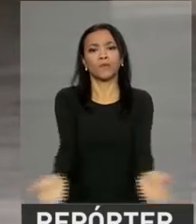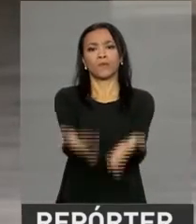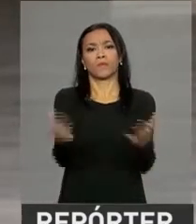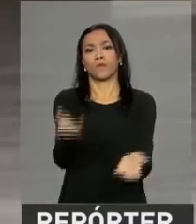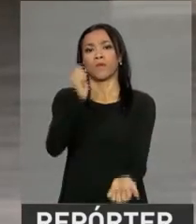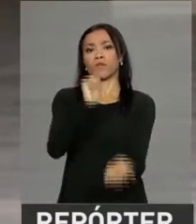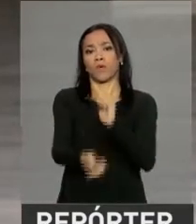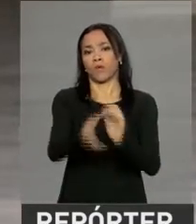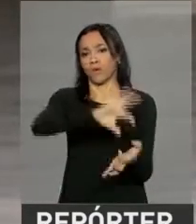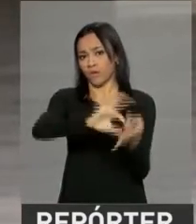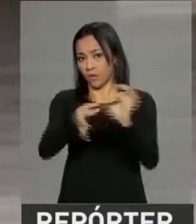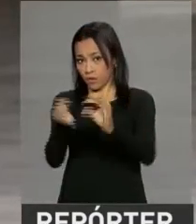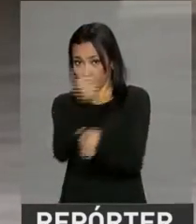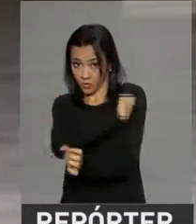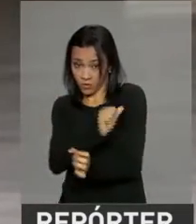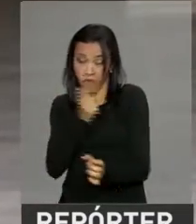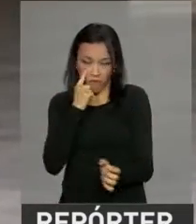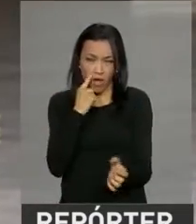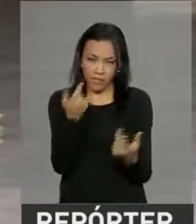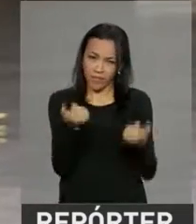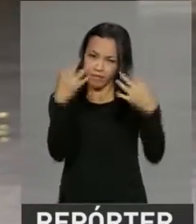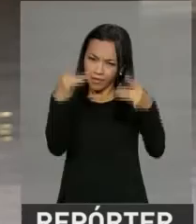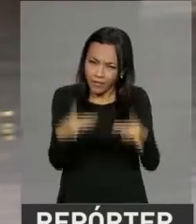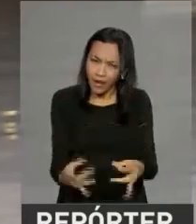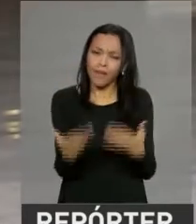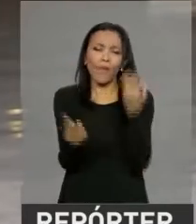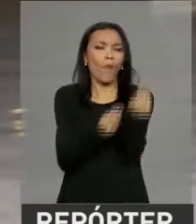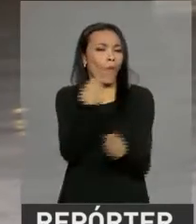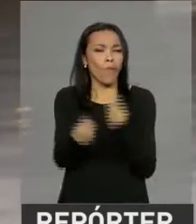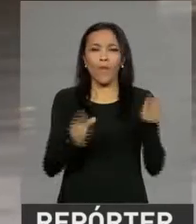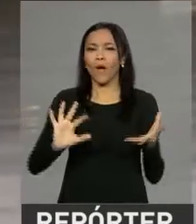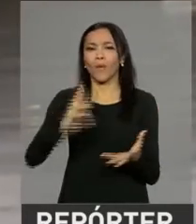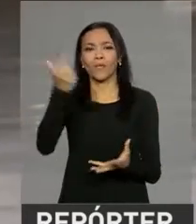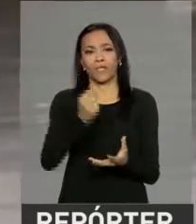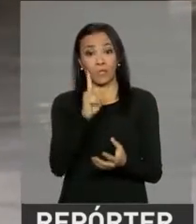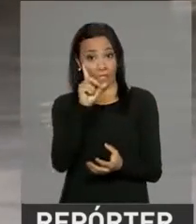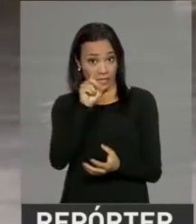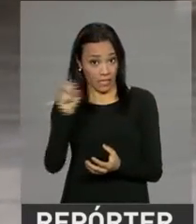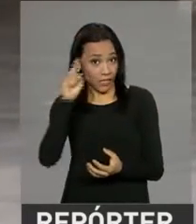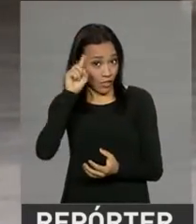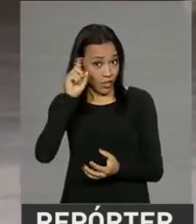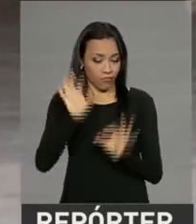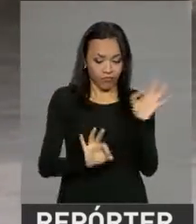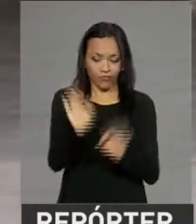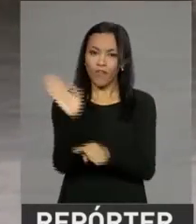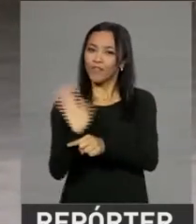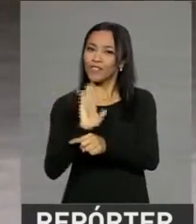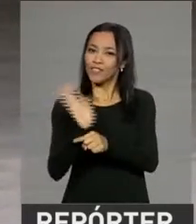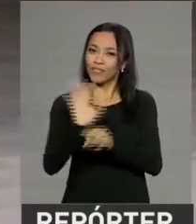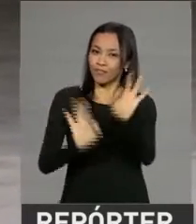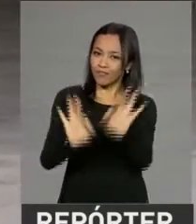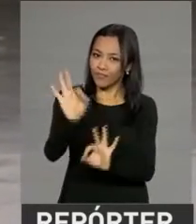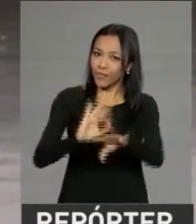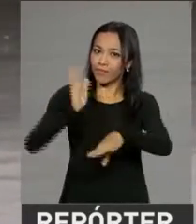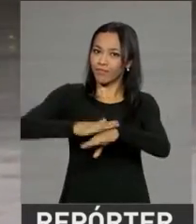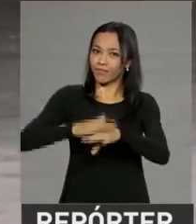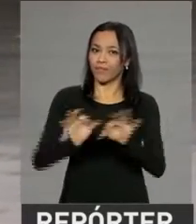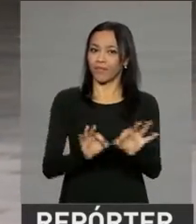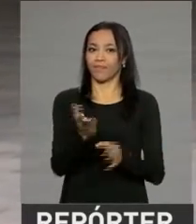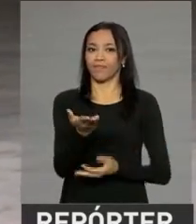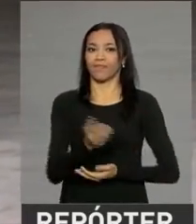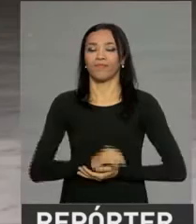2016. Vamos ver os detalhes sobre esses 100 primeiros dias do governo no vídeo produzido produzido pelo Portal do Palácio do